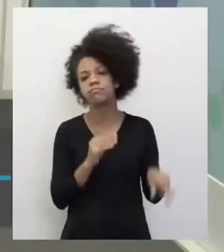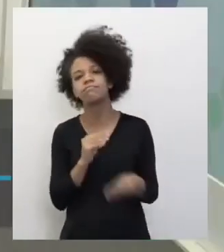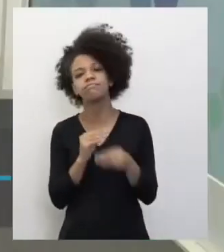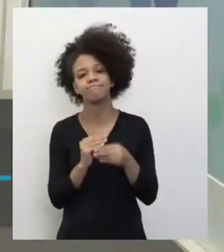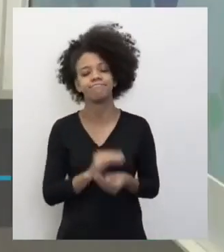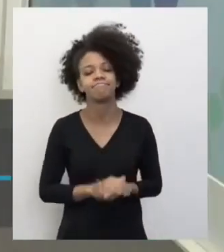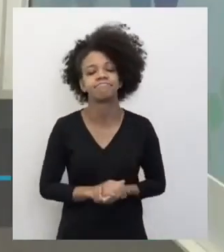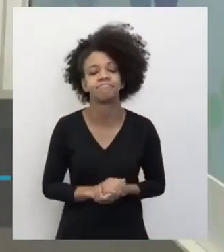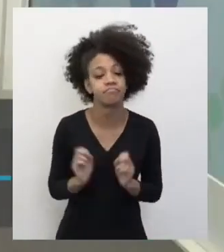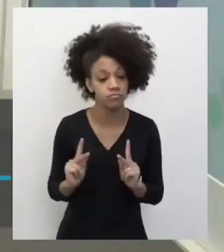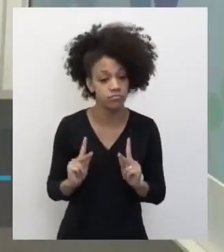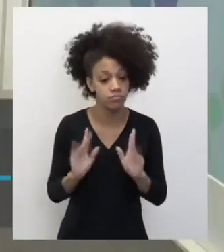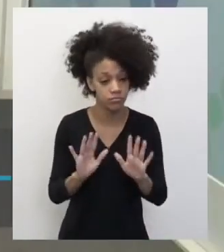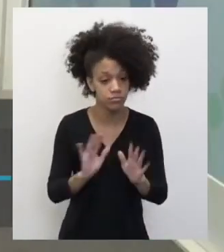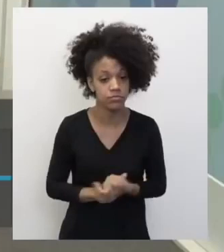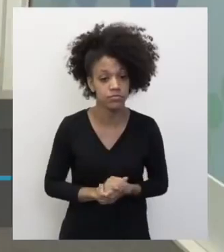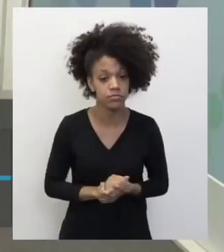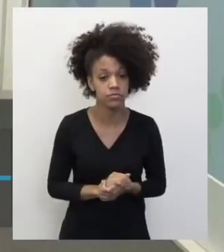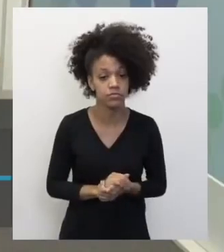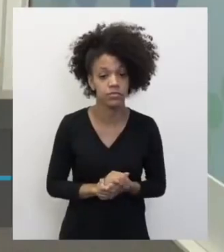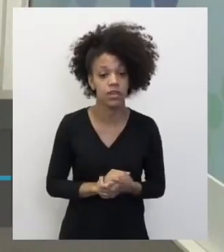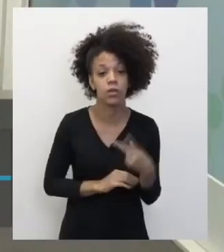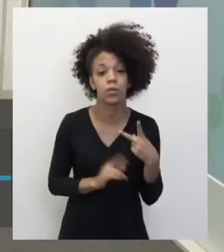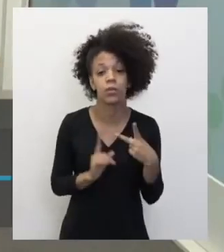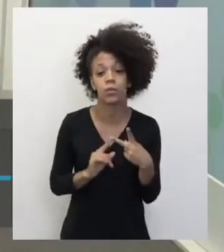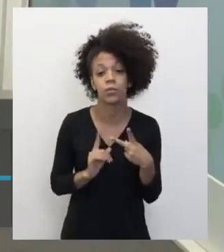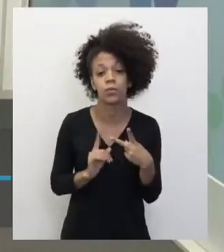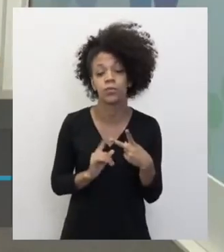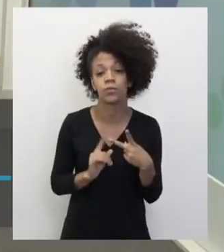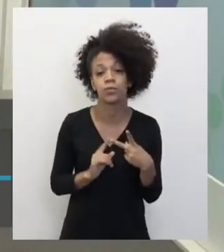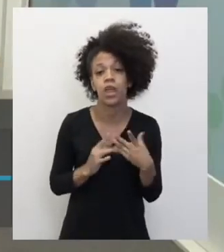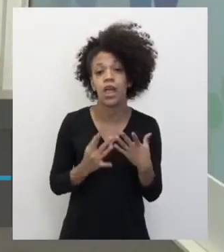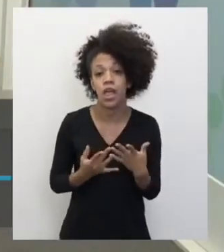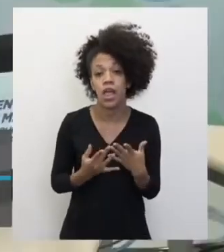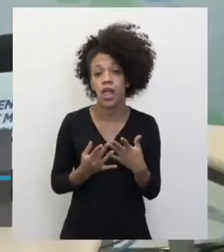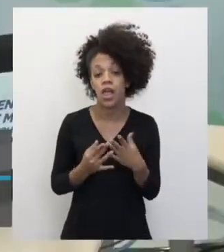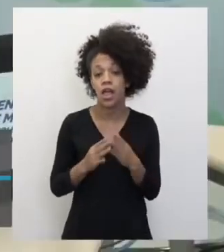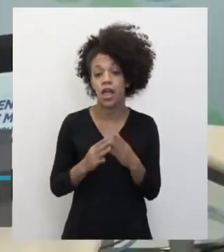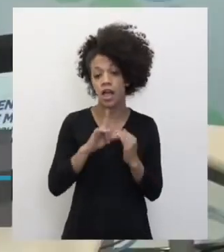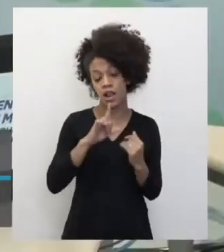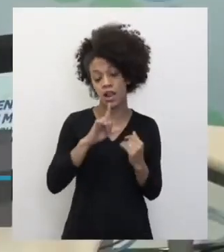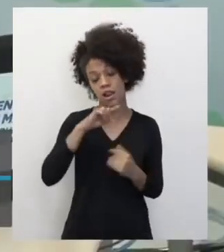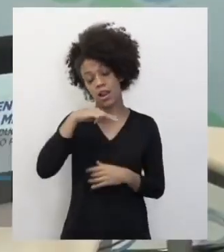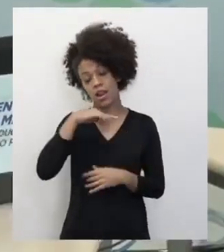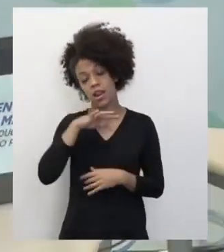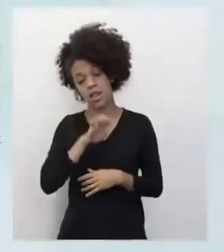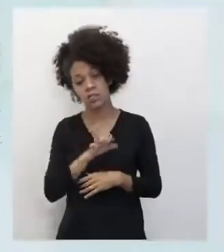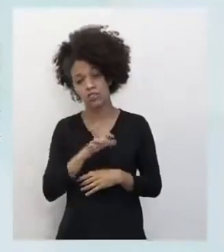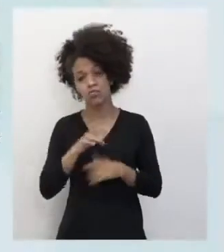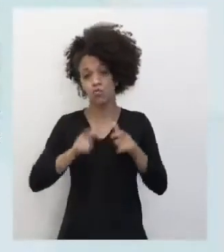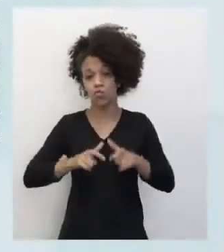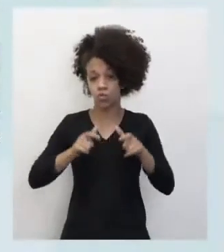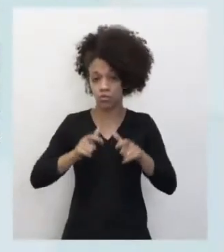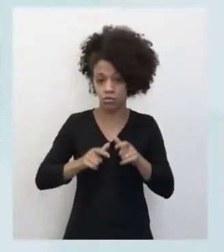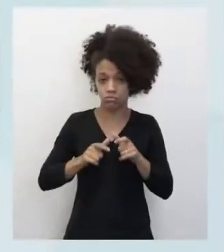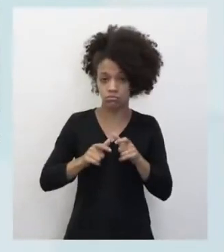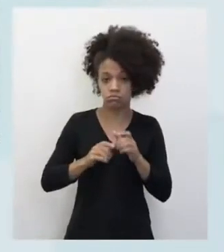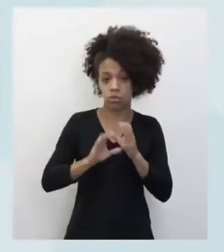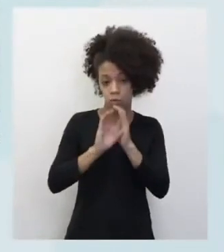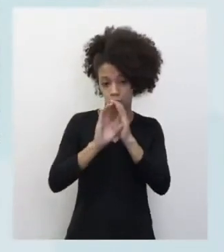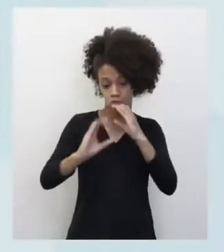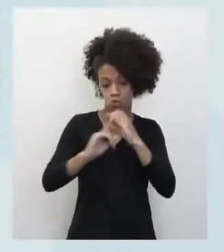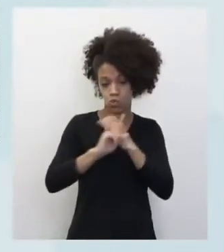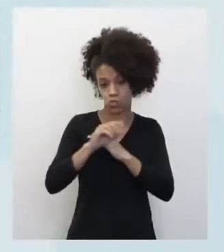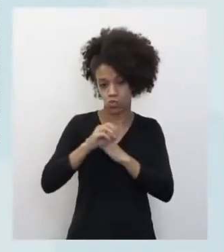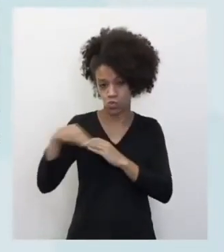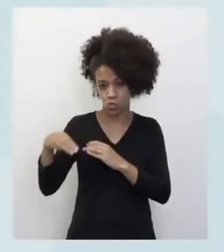Ok. Então, olha só, o segundo parágrafo, vou ler o segundo. É o tipo de lente ou a posição em que ela se encontra, no caso lente zoom, ou seja,